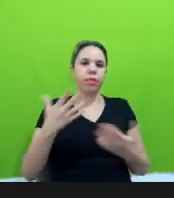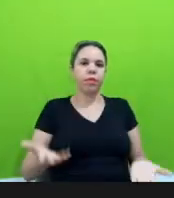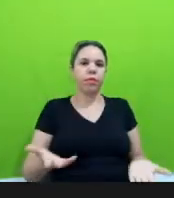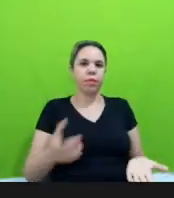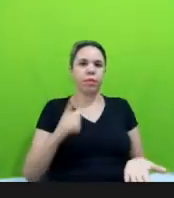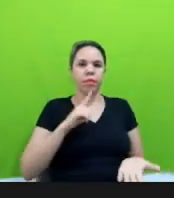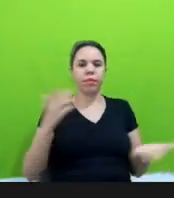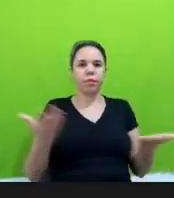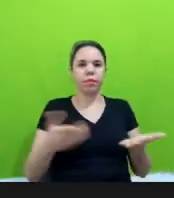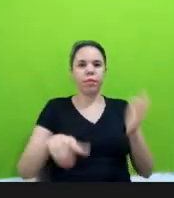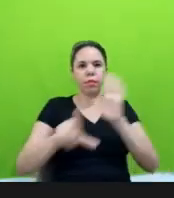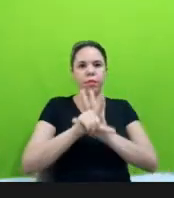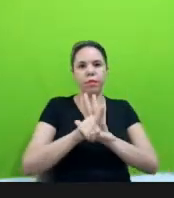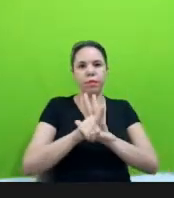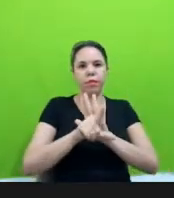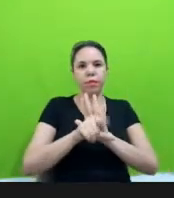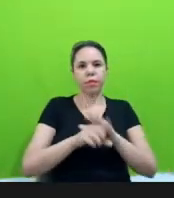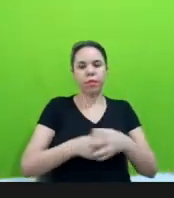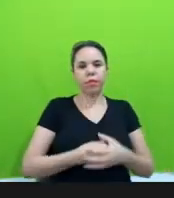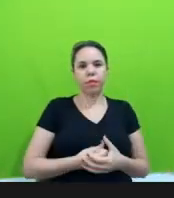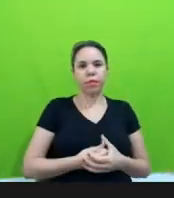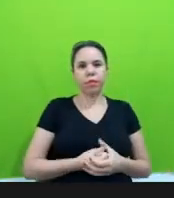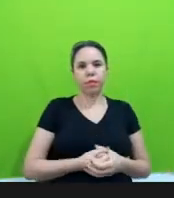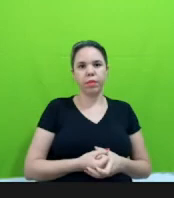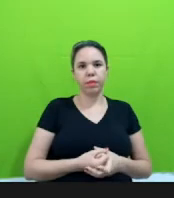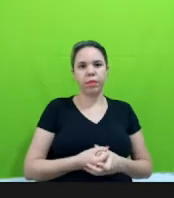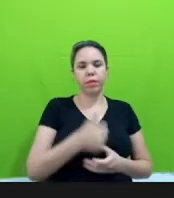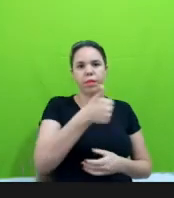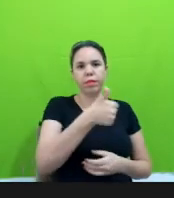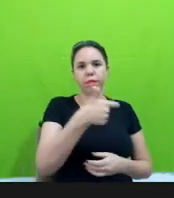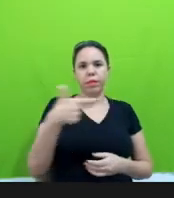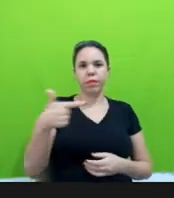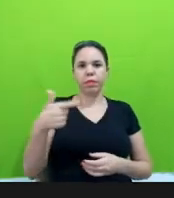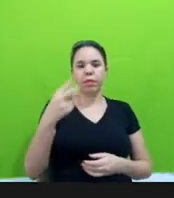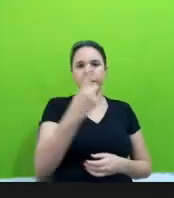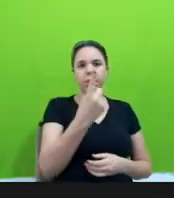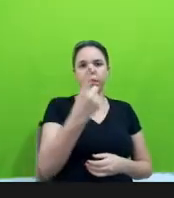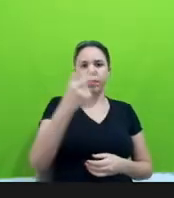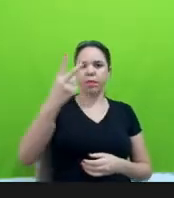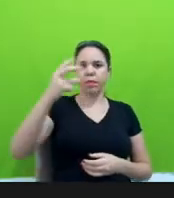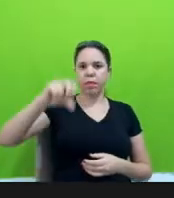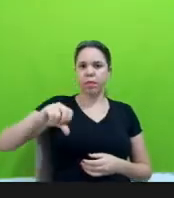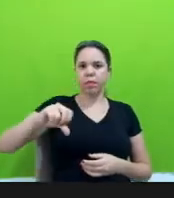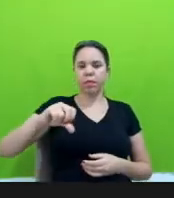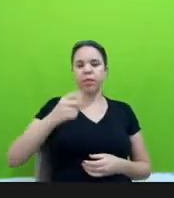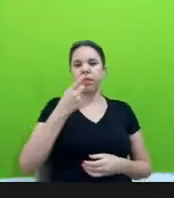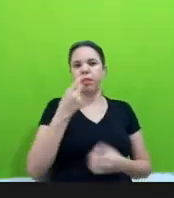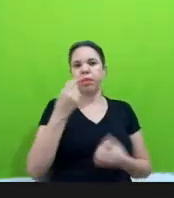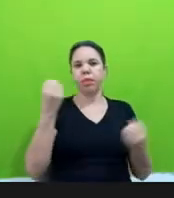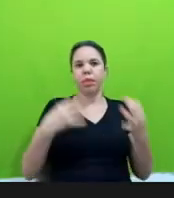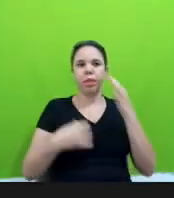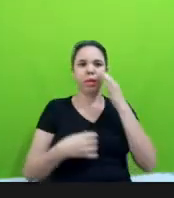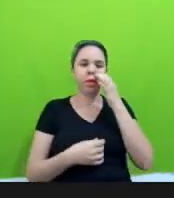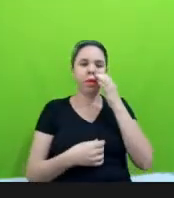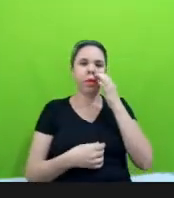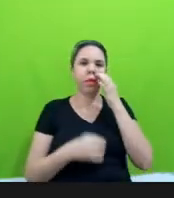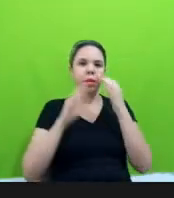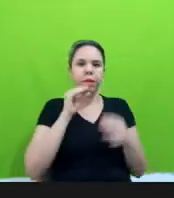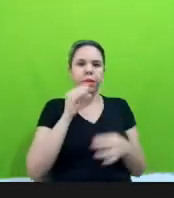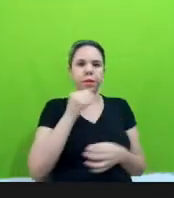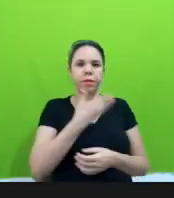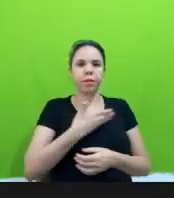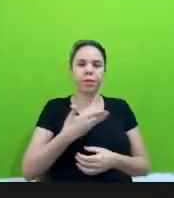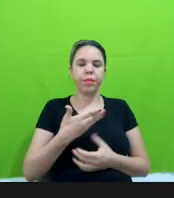hoje uma lei, né, a Lei 14.129, que vai lá falar, uma lei de serviços públicos